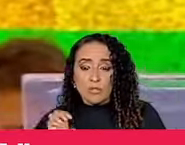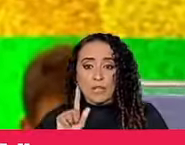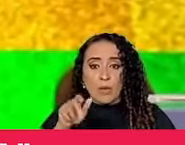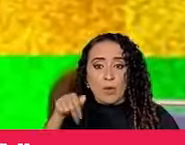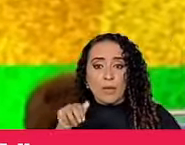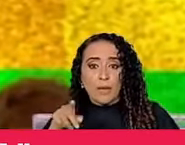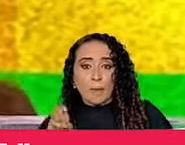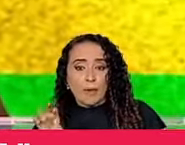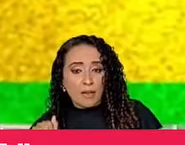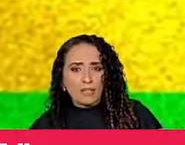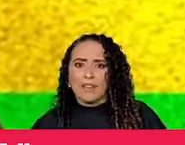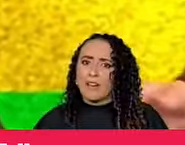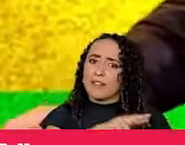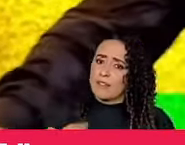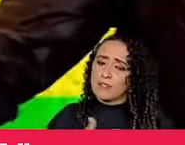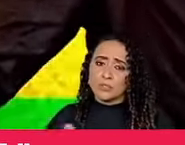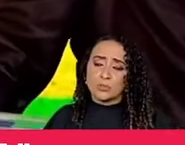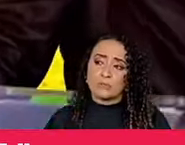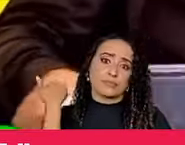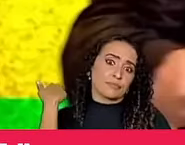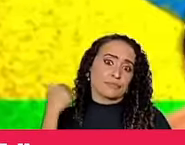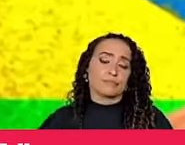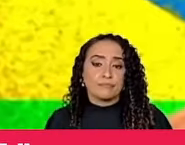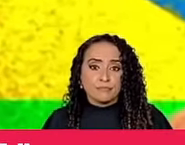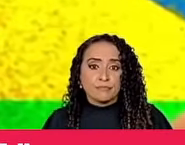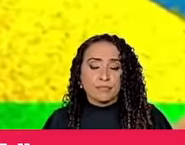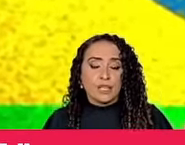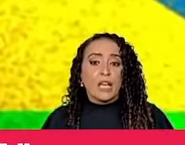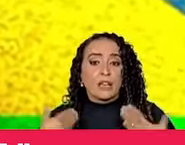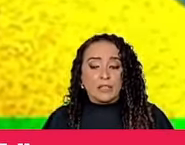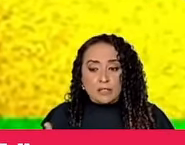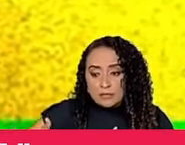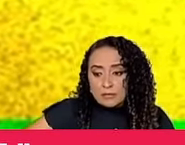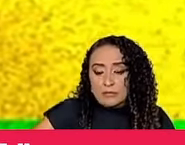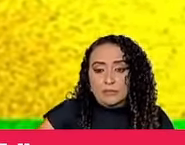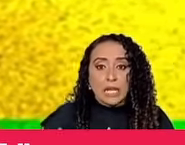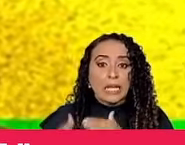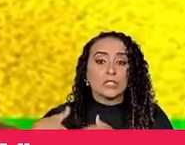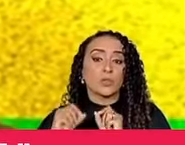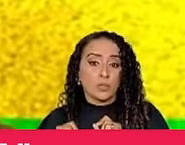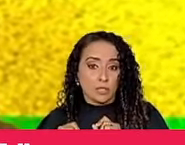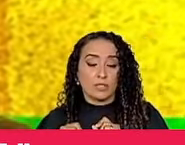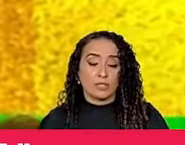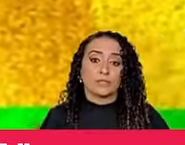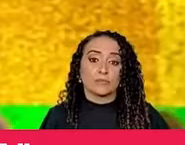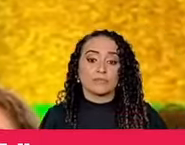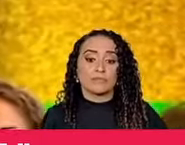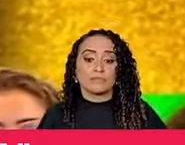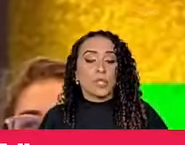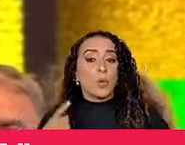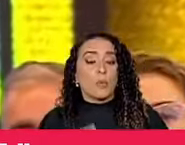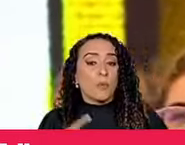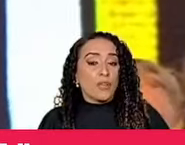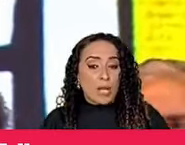seja, e muita coisa no Rio de Janeiro ficou para trás. E o que foi crescendo no Rio de Janeiro? Foi crescendo por conta